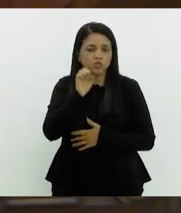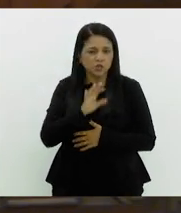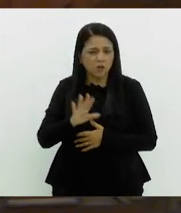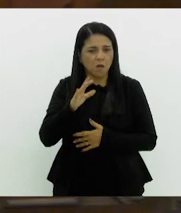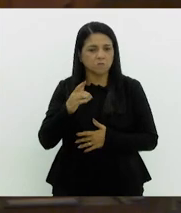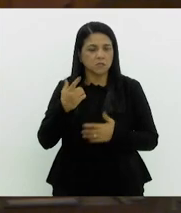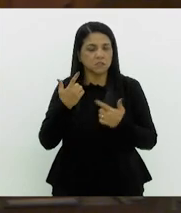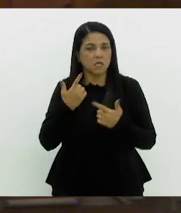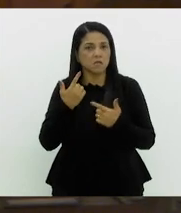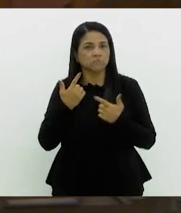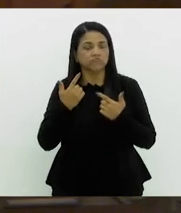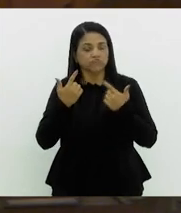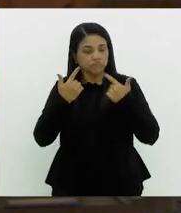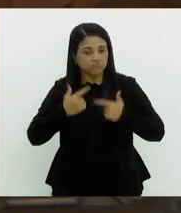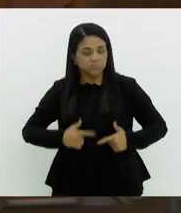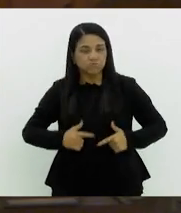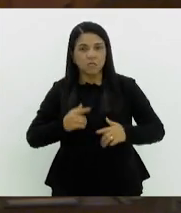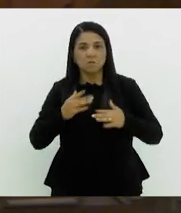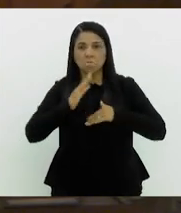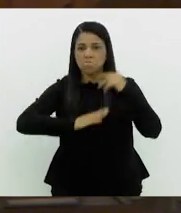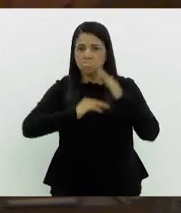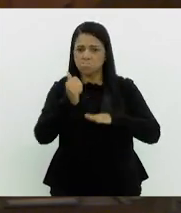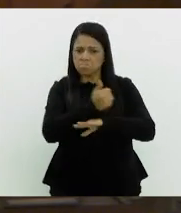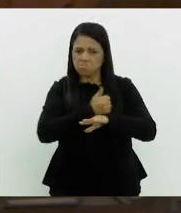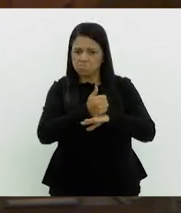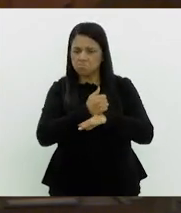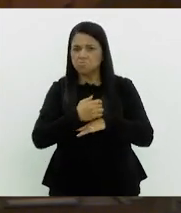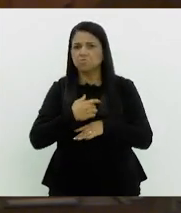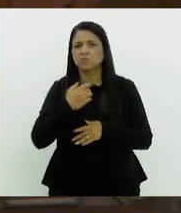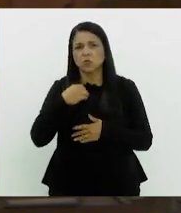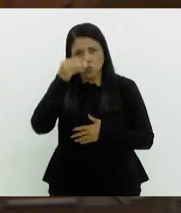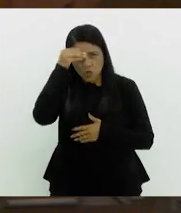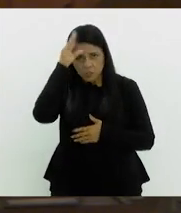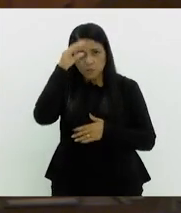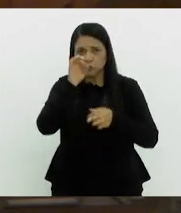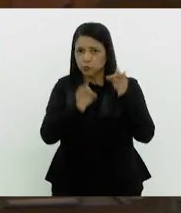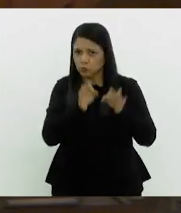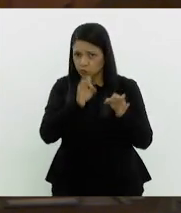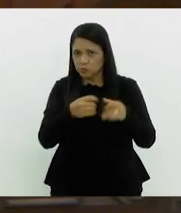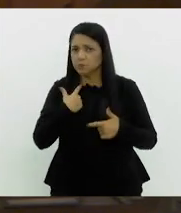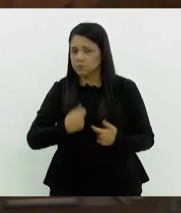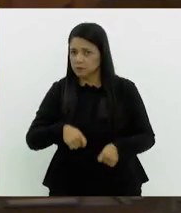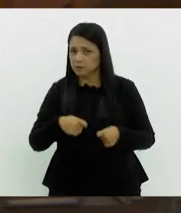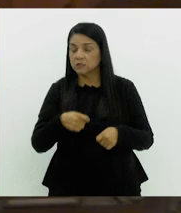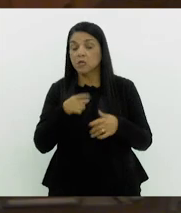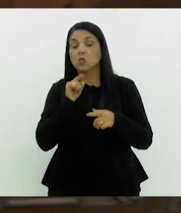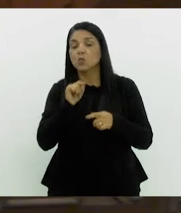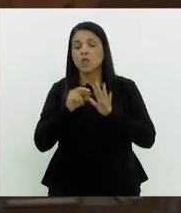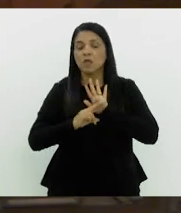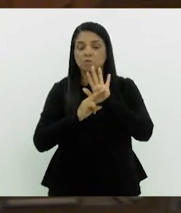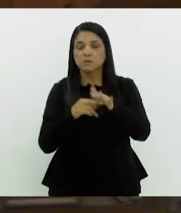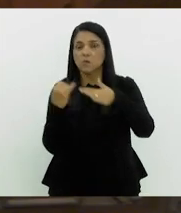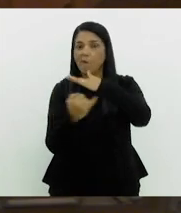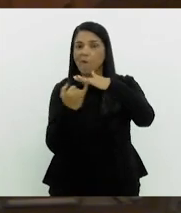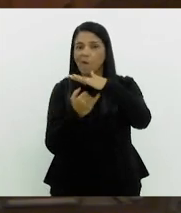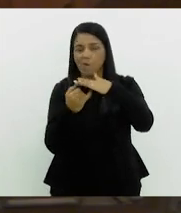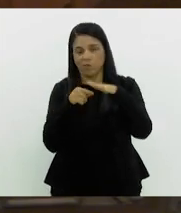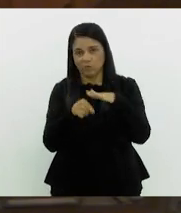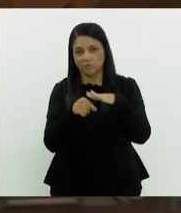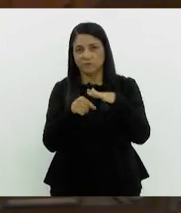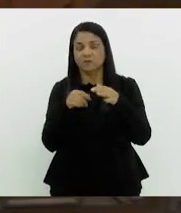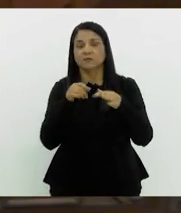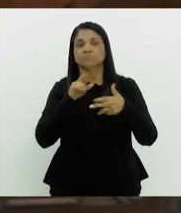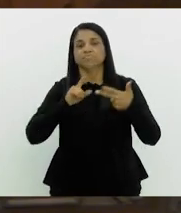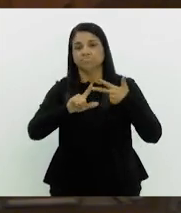notório conhecimento jurídico, e as funções que esse órgão representa na atividade legislativa como um todo. E,